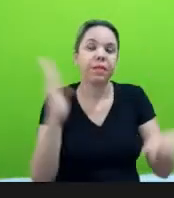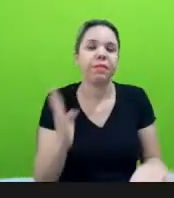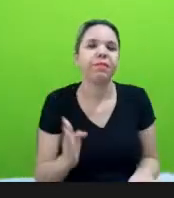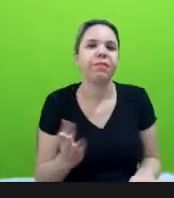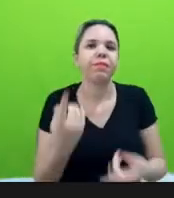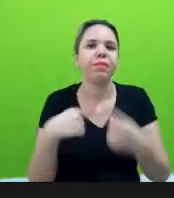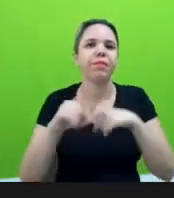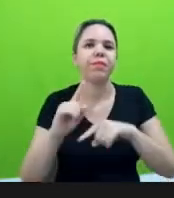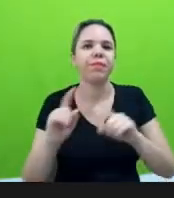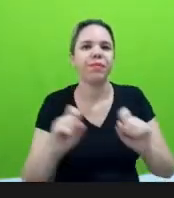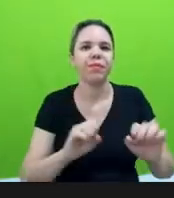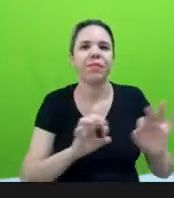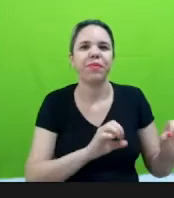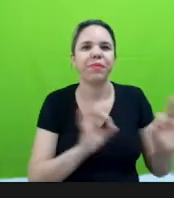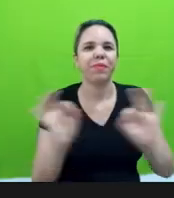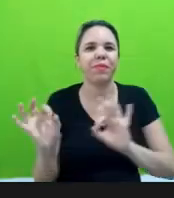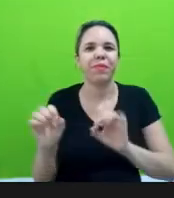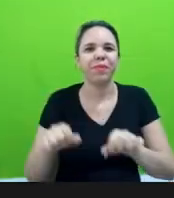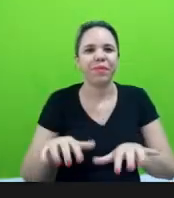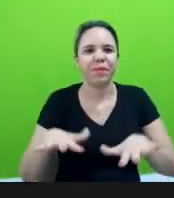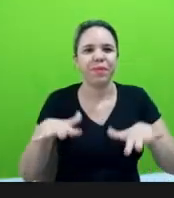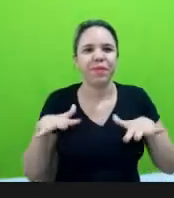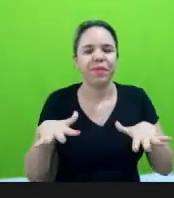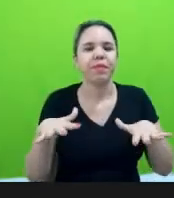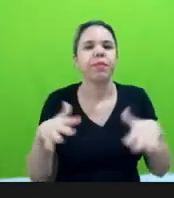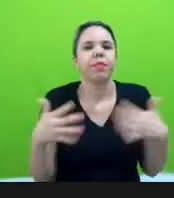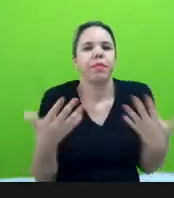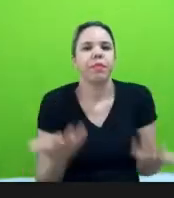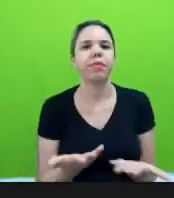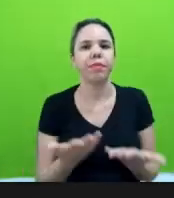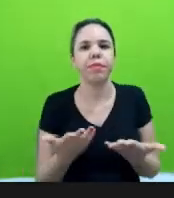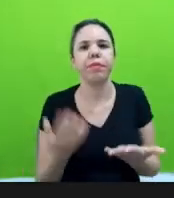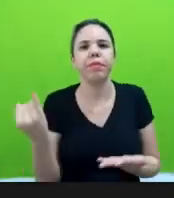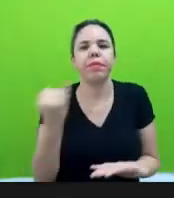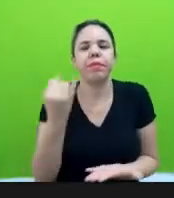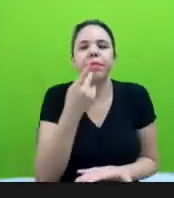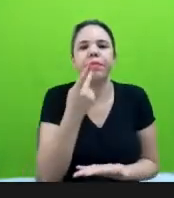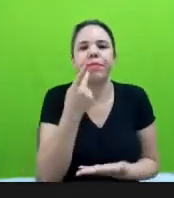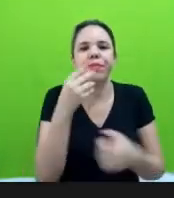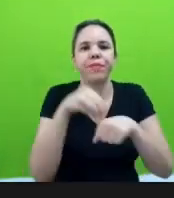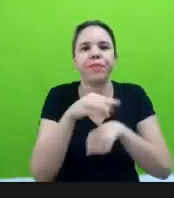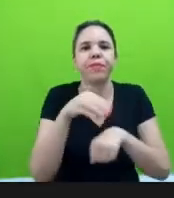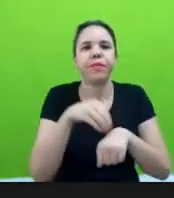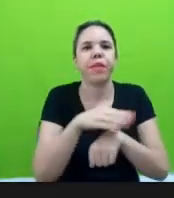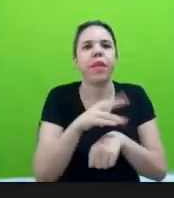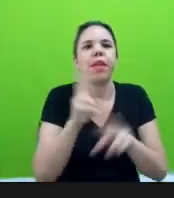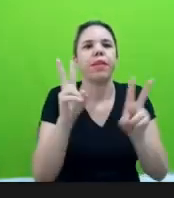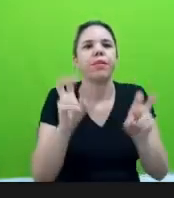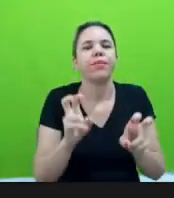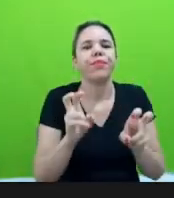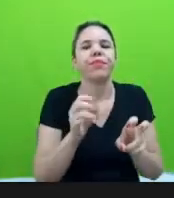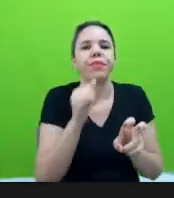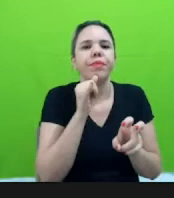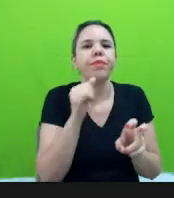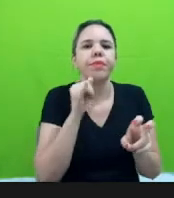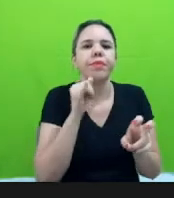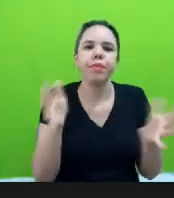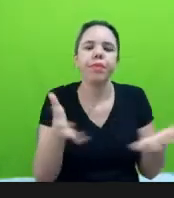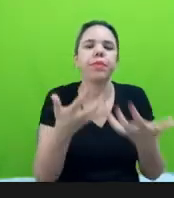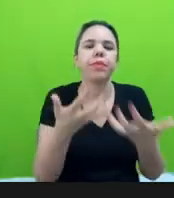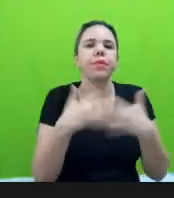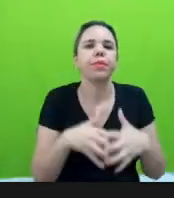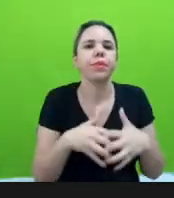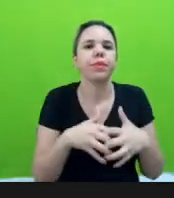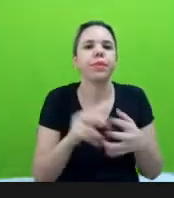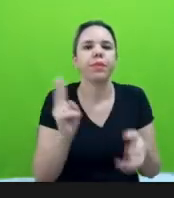da Abrage. Então, eu acho que também é importante a gente sempre trazer um relato, eu sempre faço questão desse chacoalhão e essa provocação, que a gente sempre